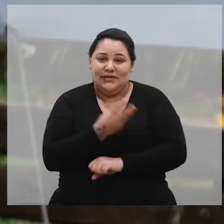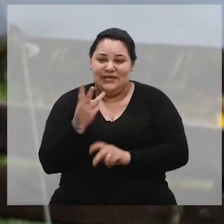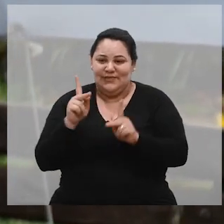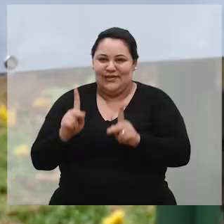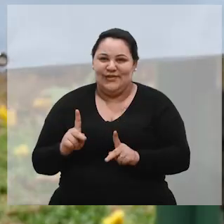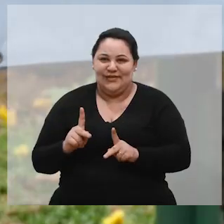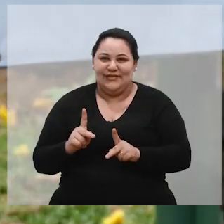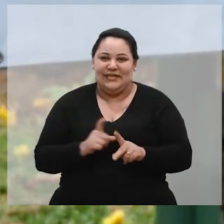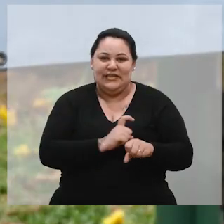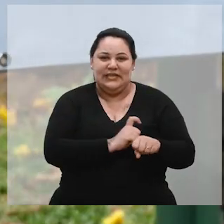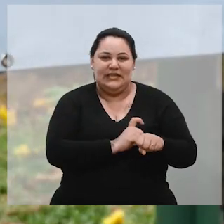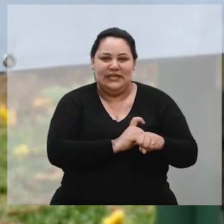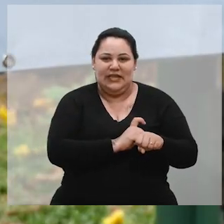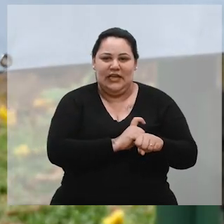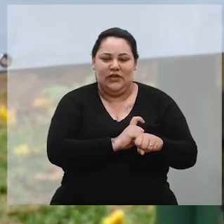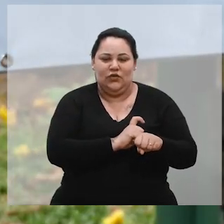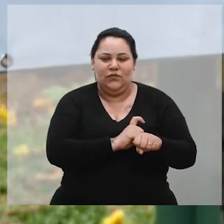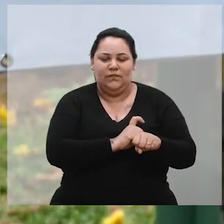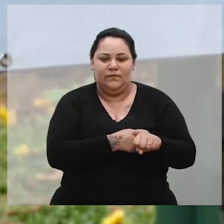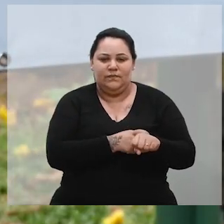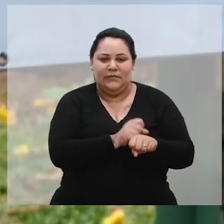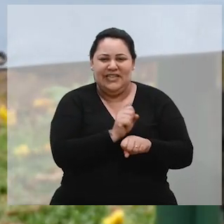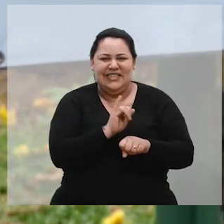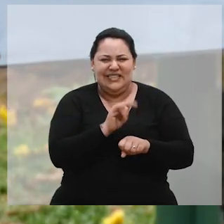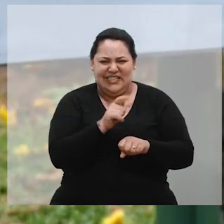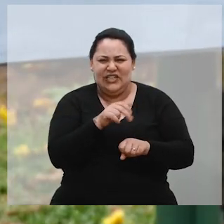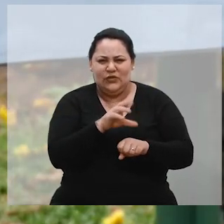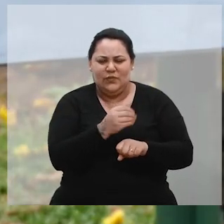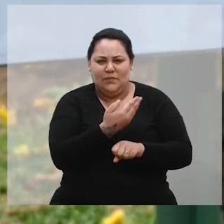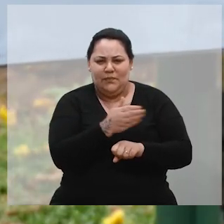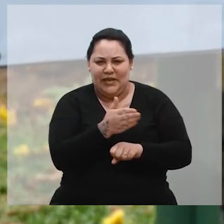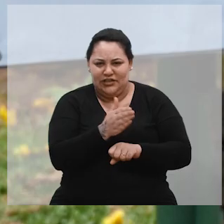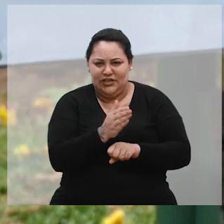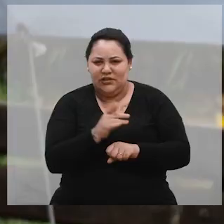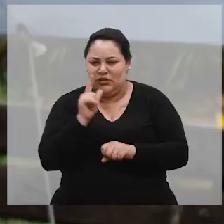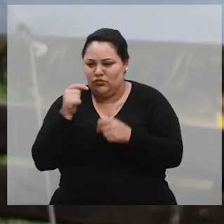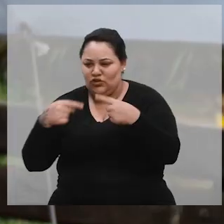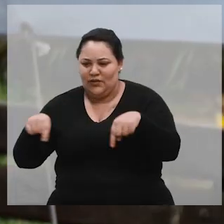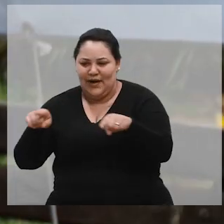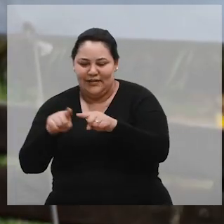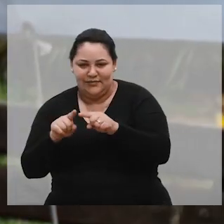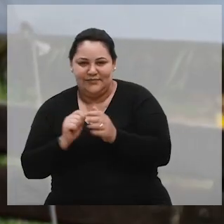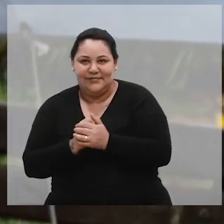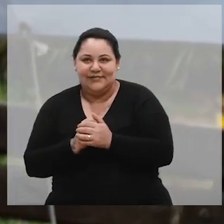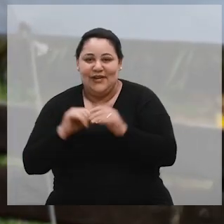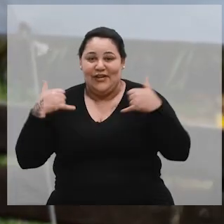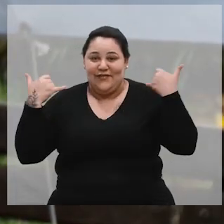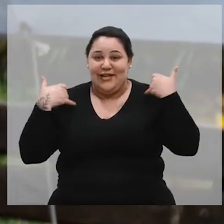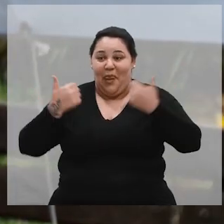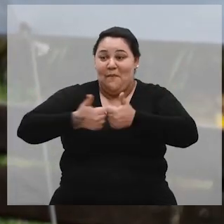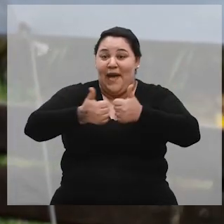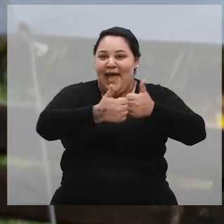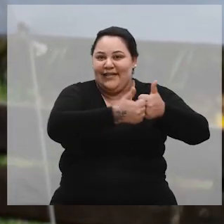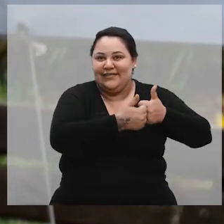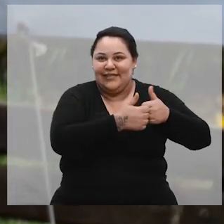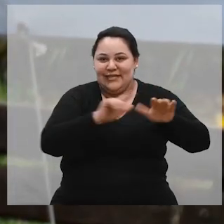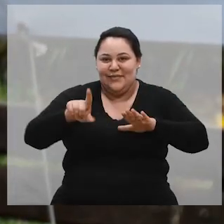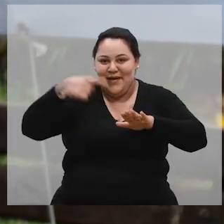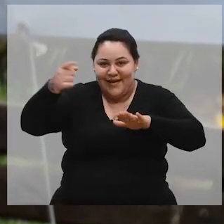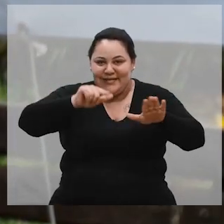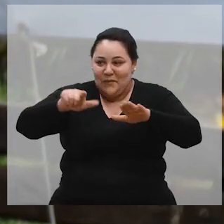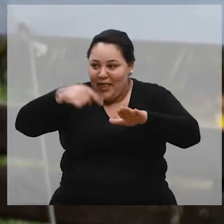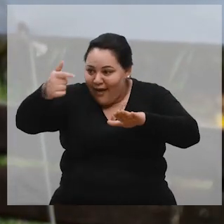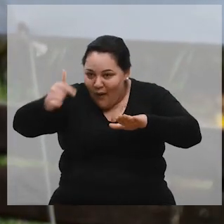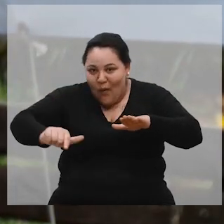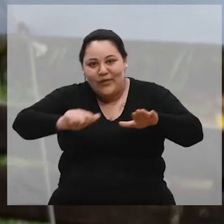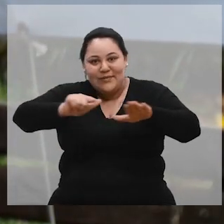aquário. E aí os nossos aniversários são muito próximos, assim. Então a gente, né, chegou, então tem aniversário essa semana que vem tem aniversário de mais